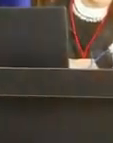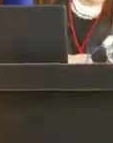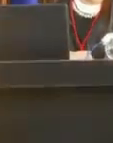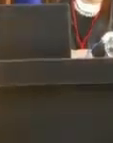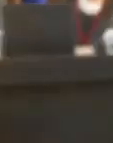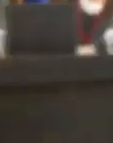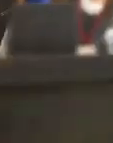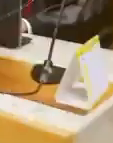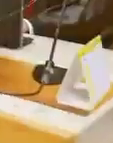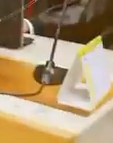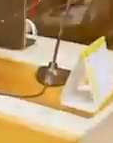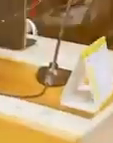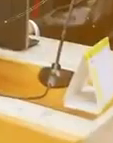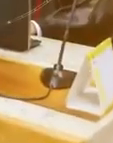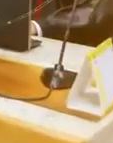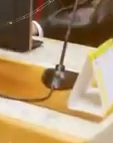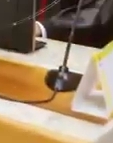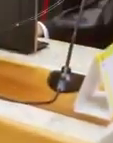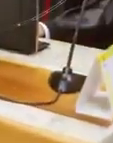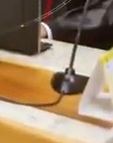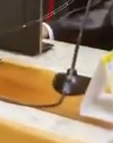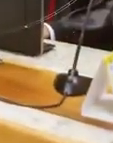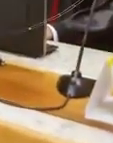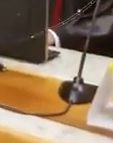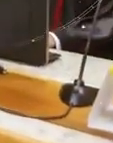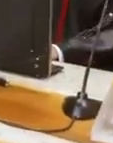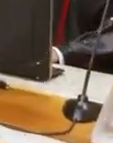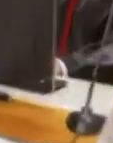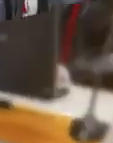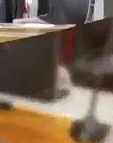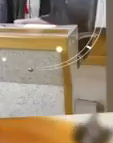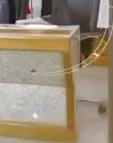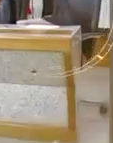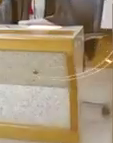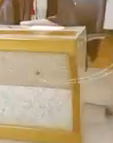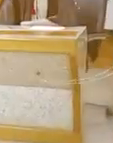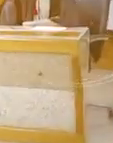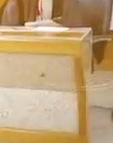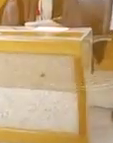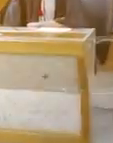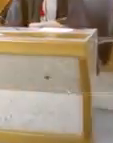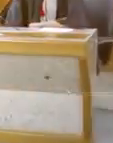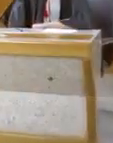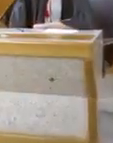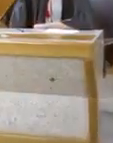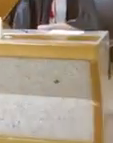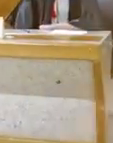Sequência de imagem do plenário do Tribunal Regional Eleitoral do Amapá e seus magistrados.